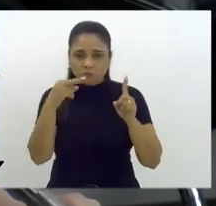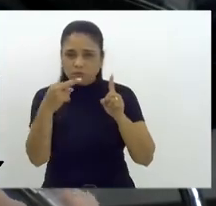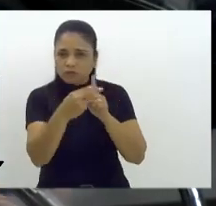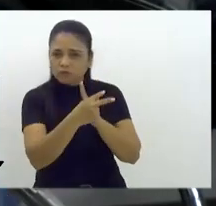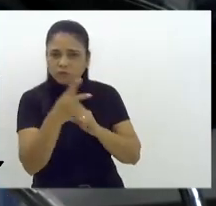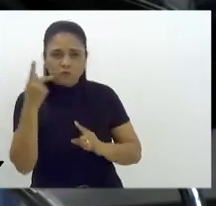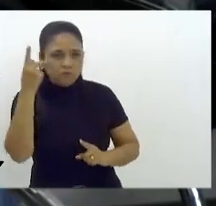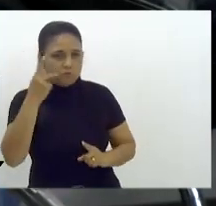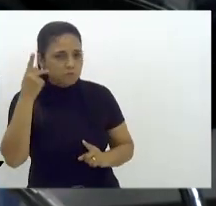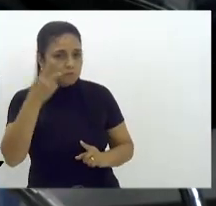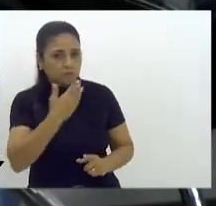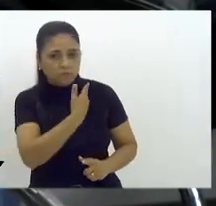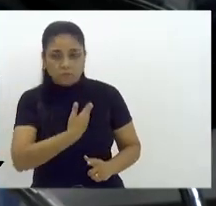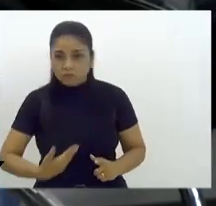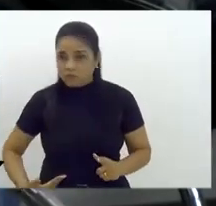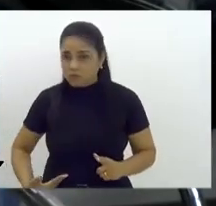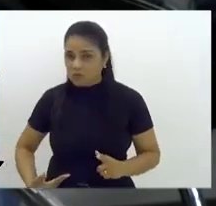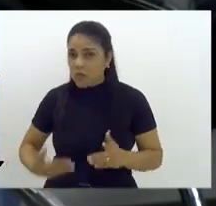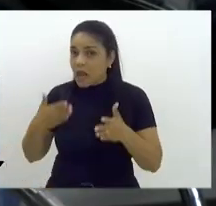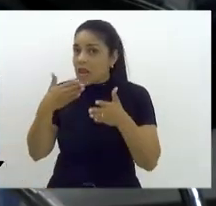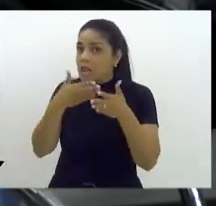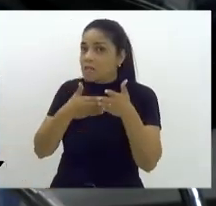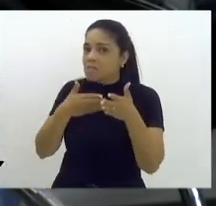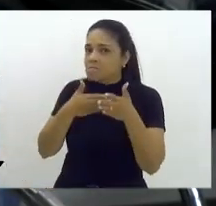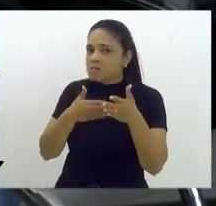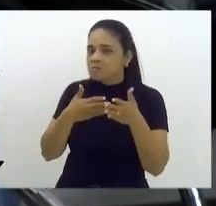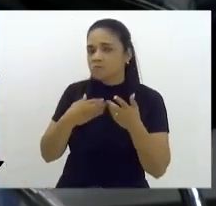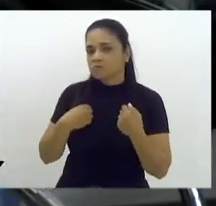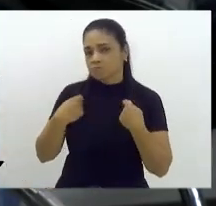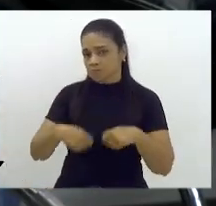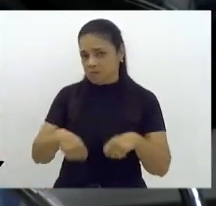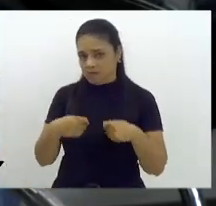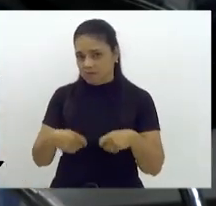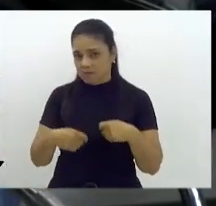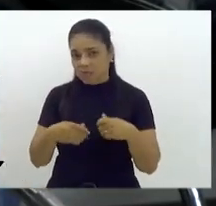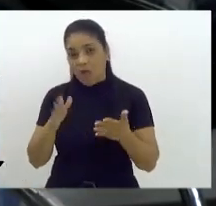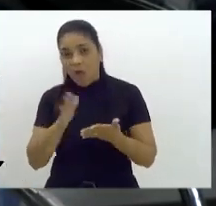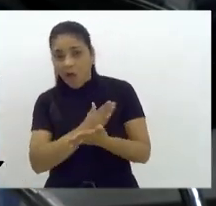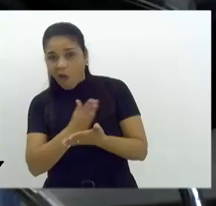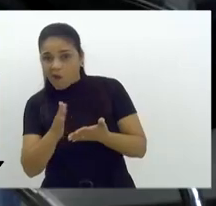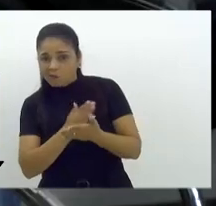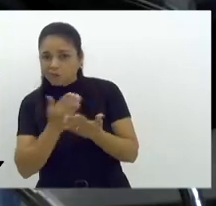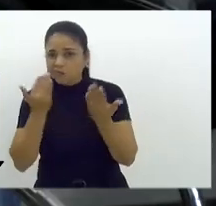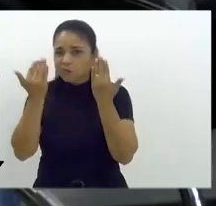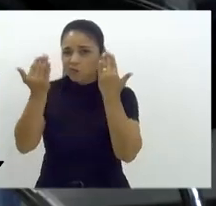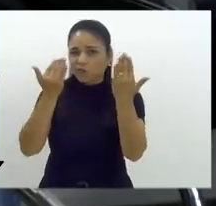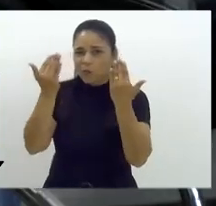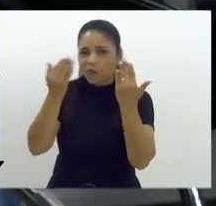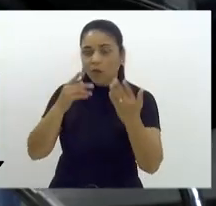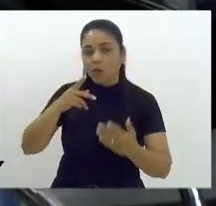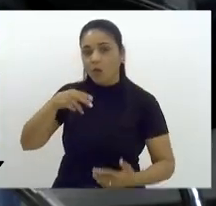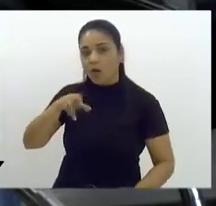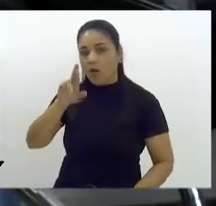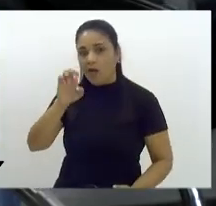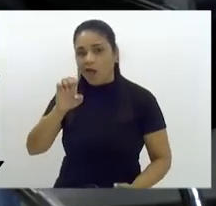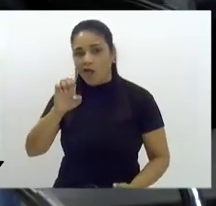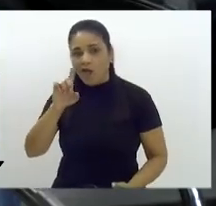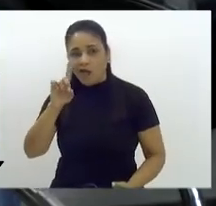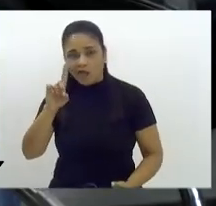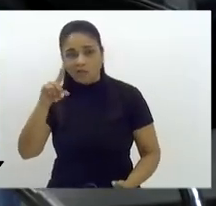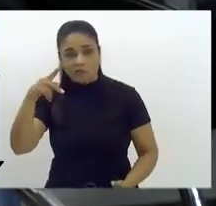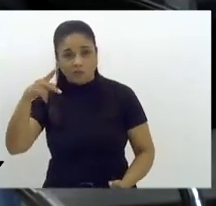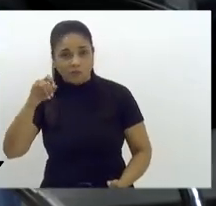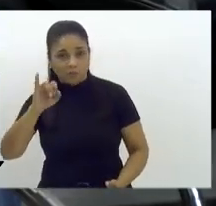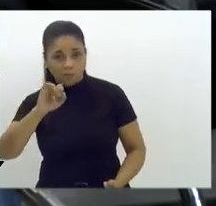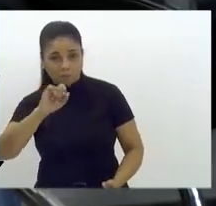pública uma limitação disso porque alguns talvez possam comparar o headpiel com uma feminista radical